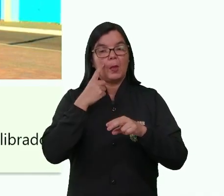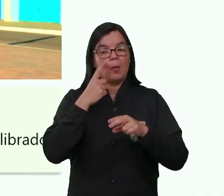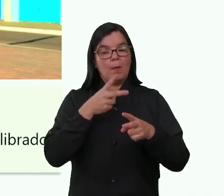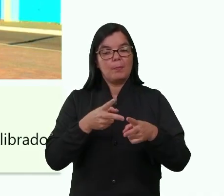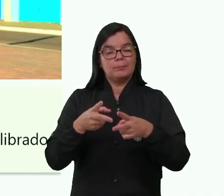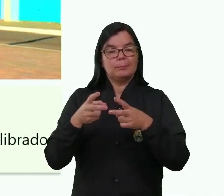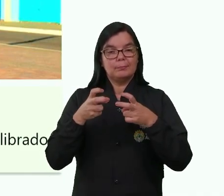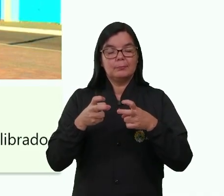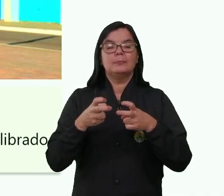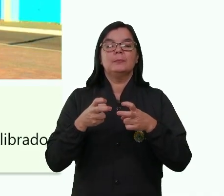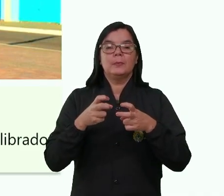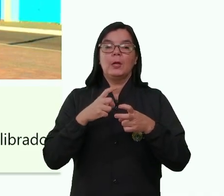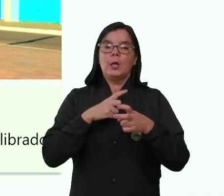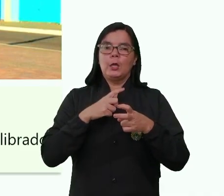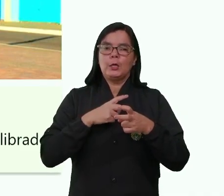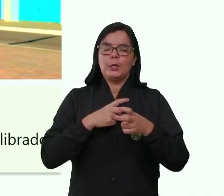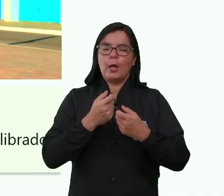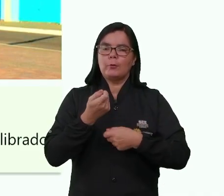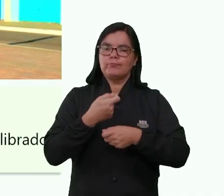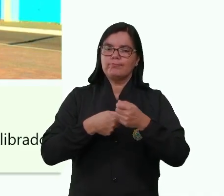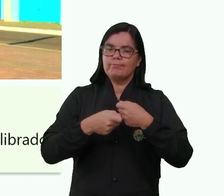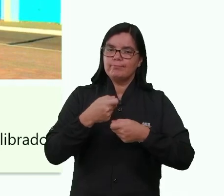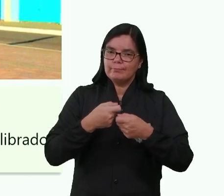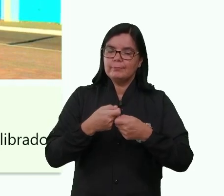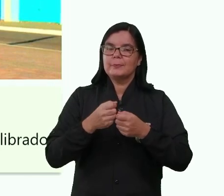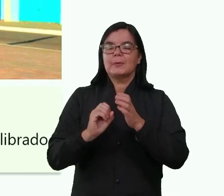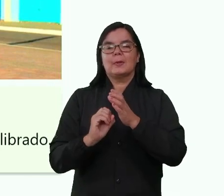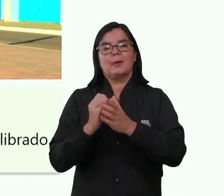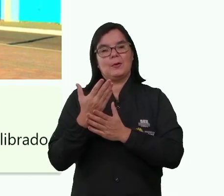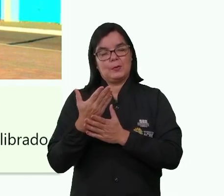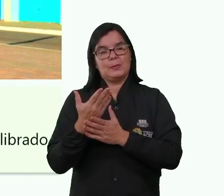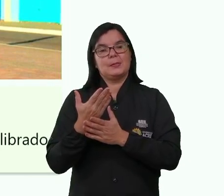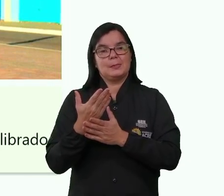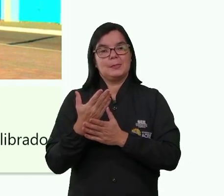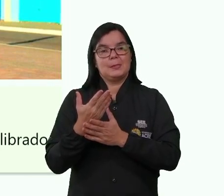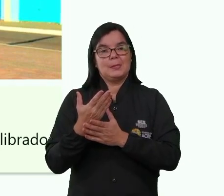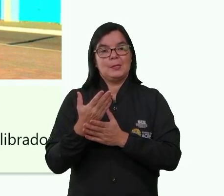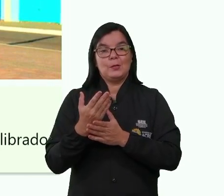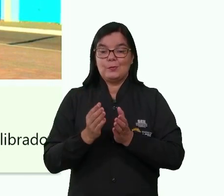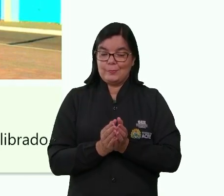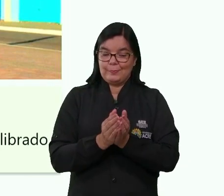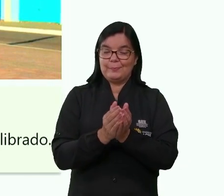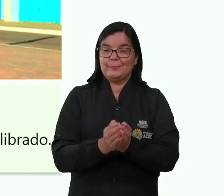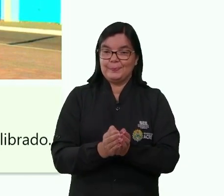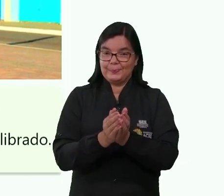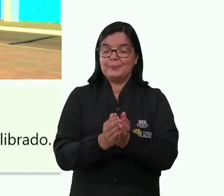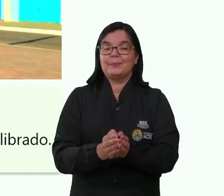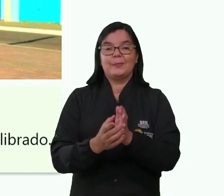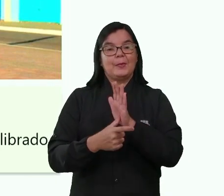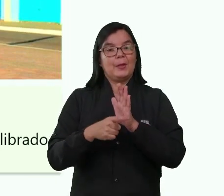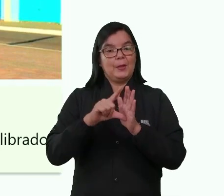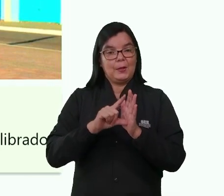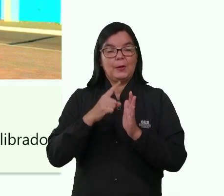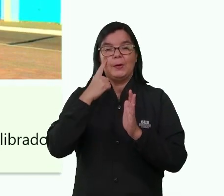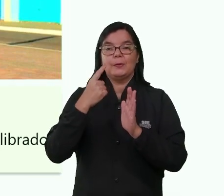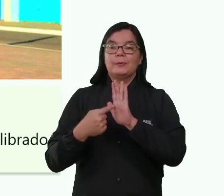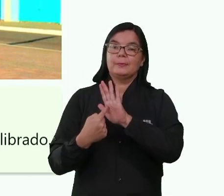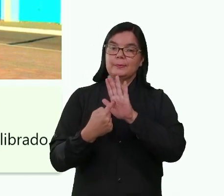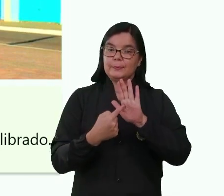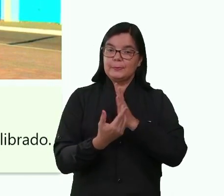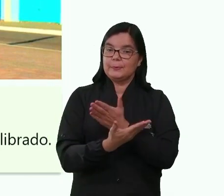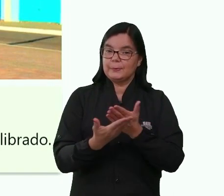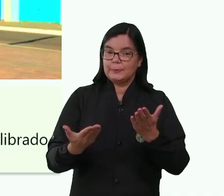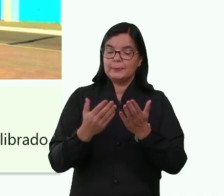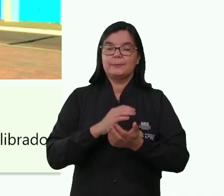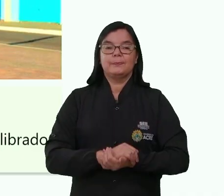vista, aliás, que as negociações elas aconteciam inclusive naquelas embarcações que anteriormente foram mostradas a